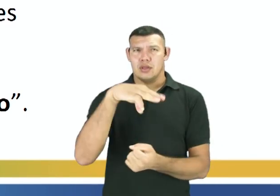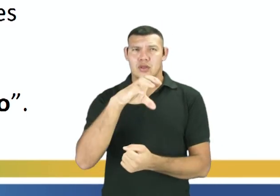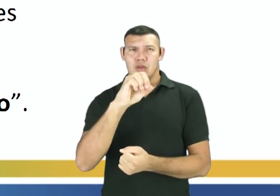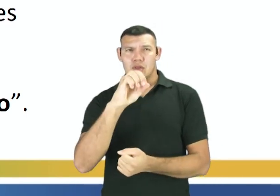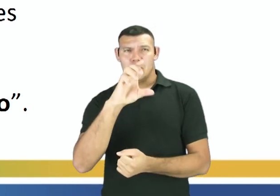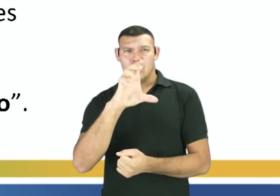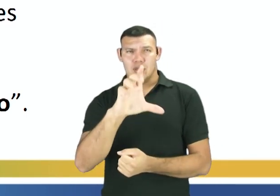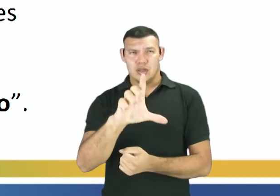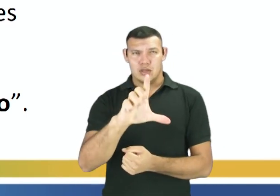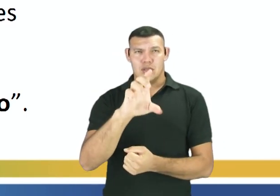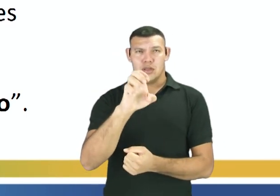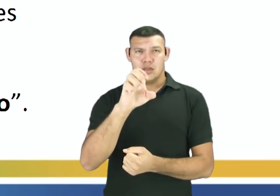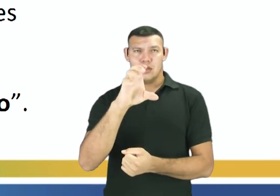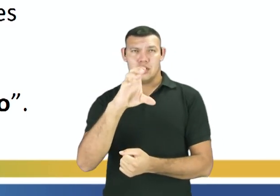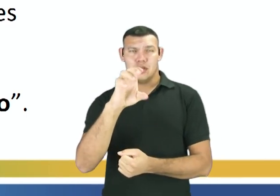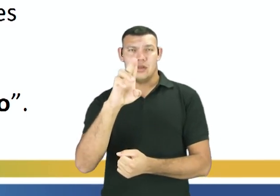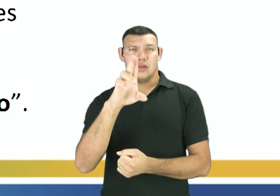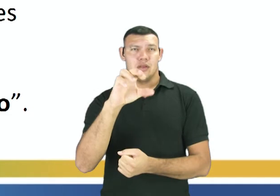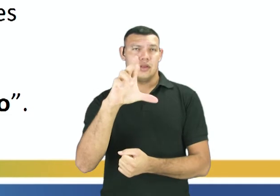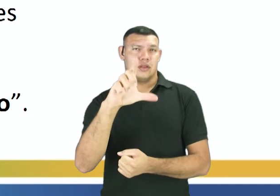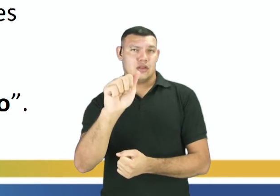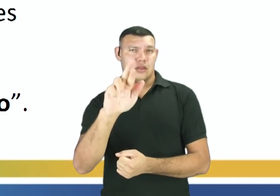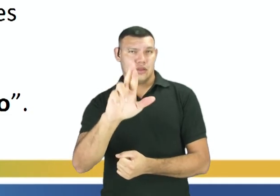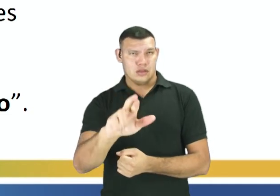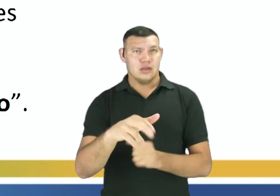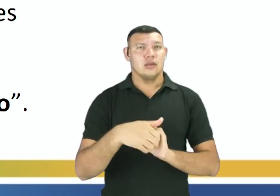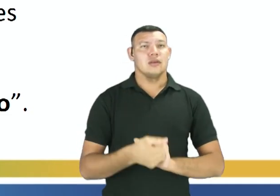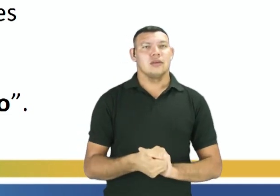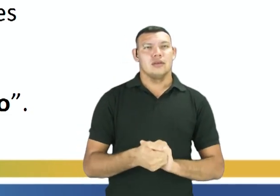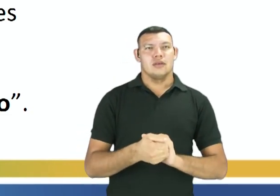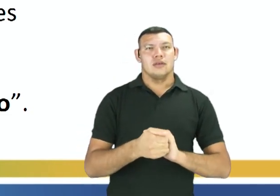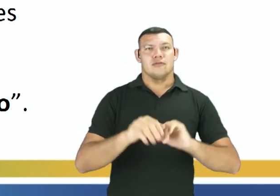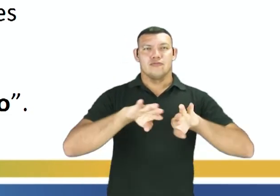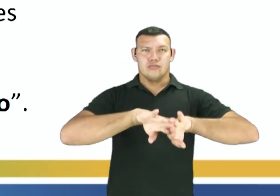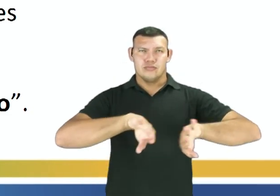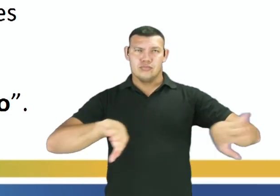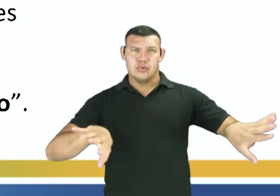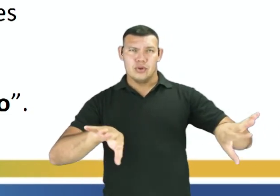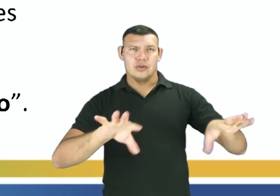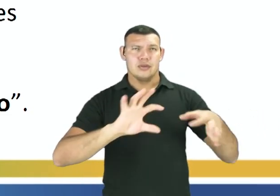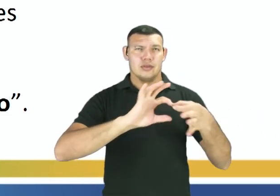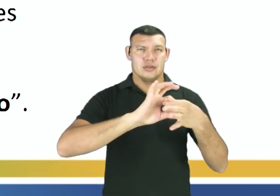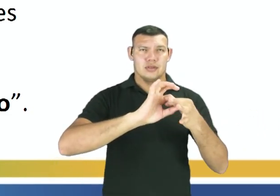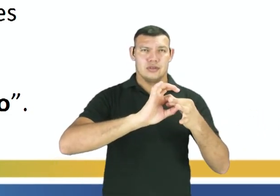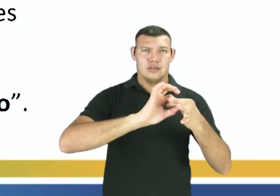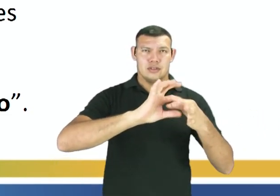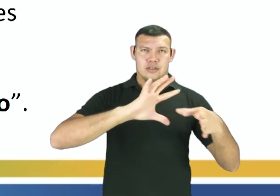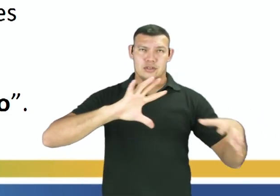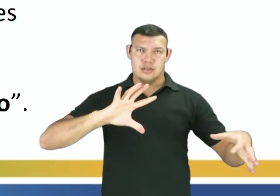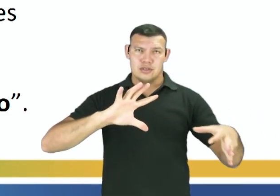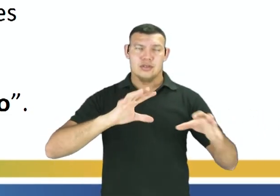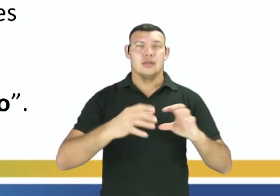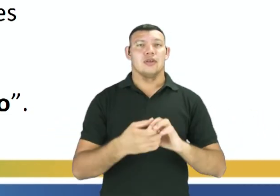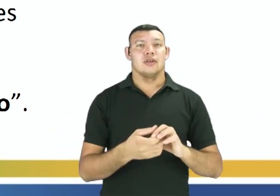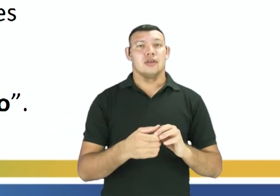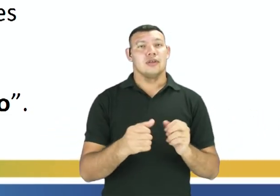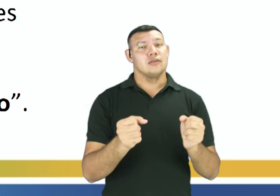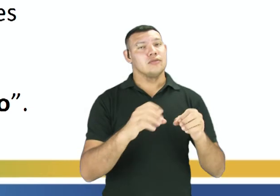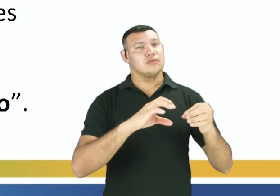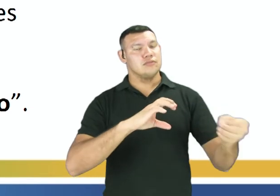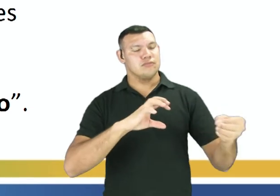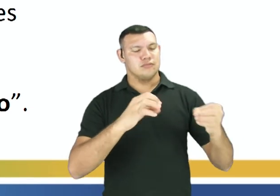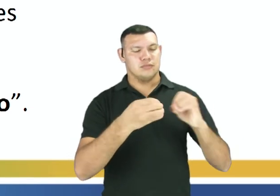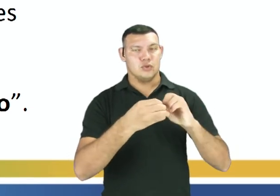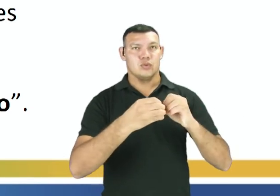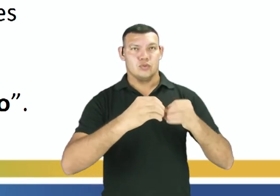fazer uma diferença na questão da combutibilidade. O rompimento das ligações intermoleculares, né? Os tipos